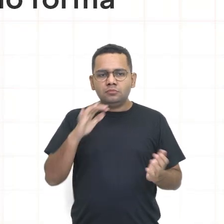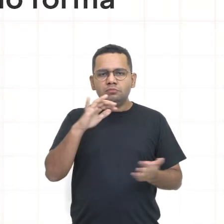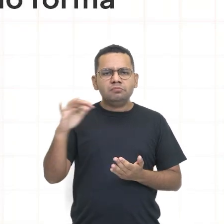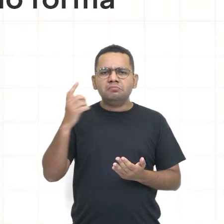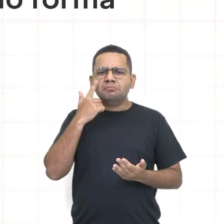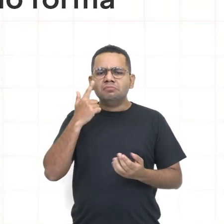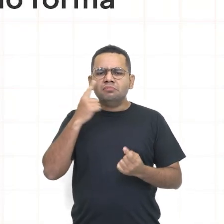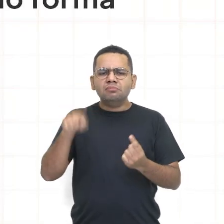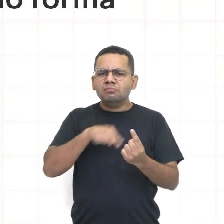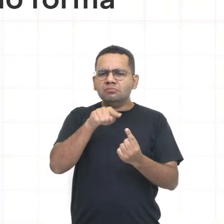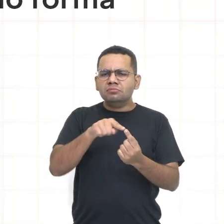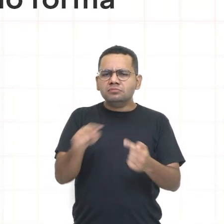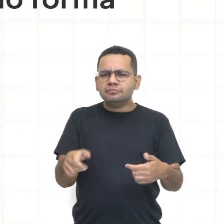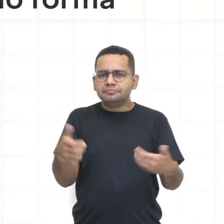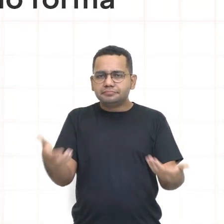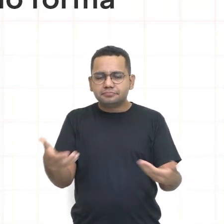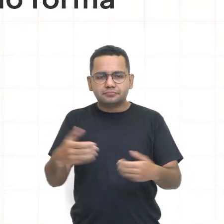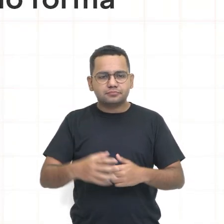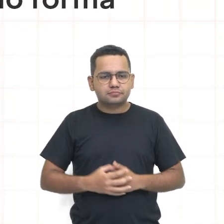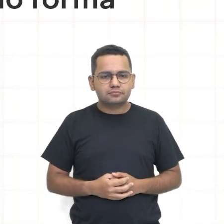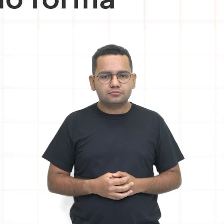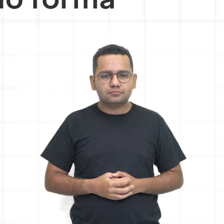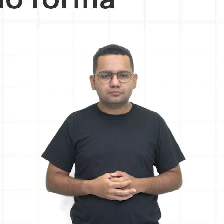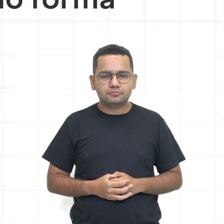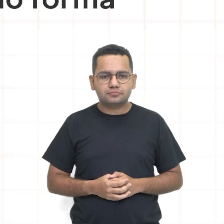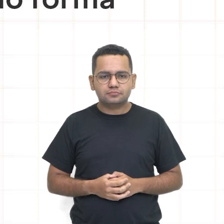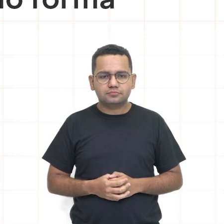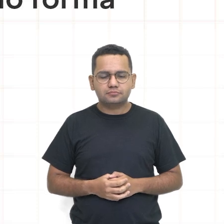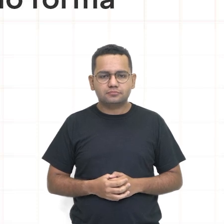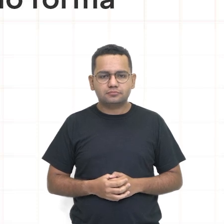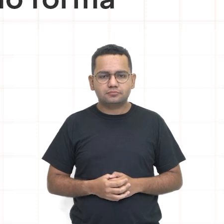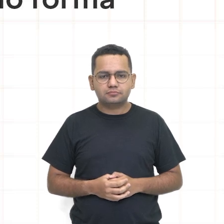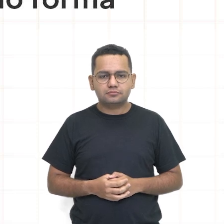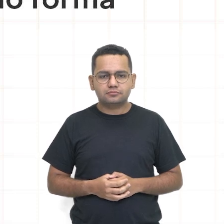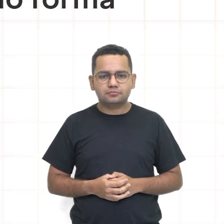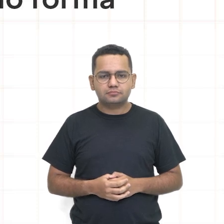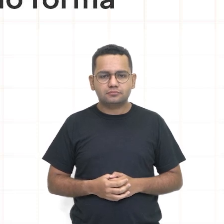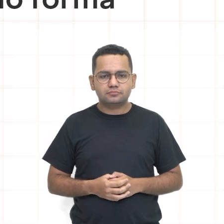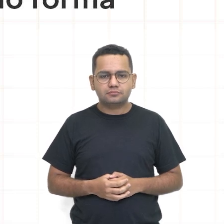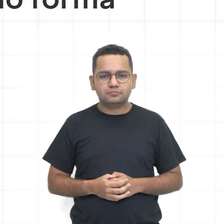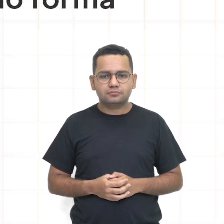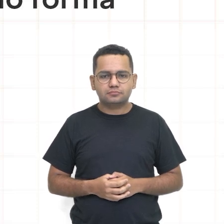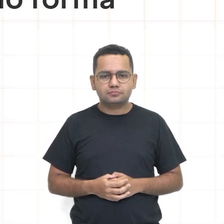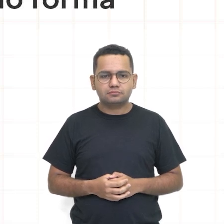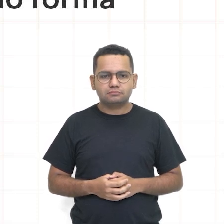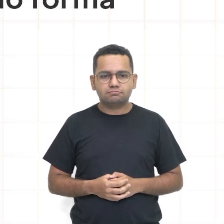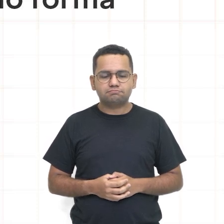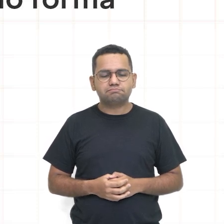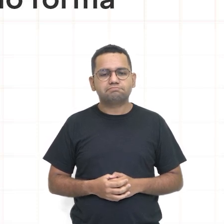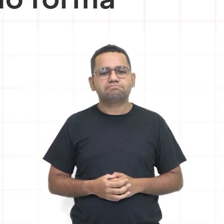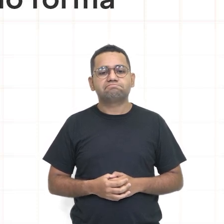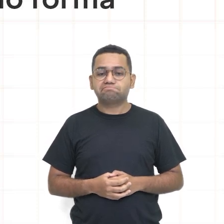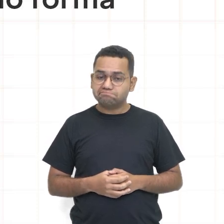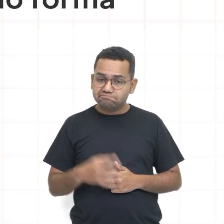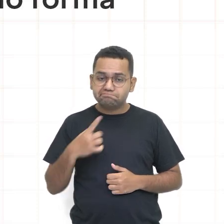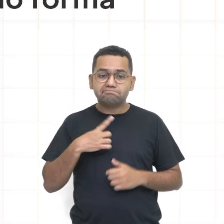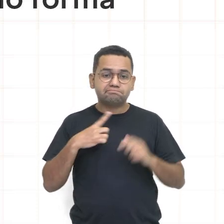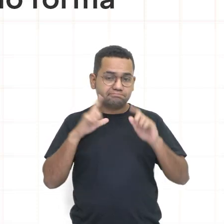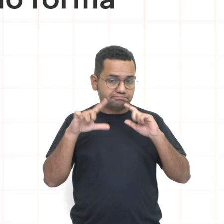era o objetivo dele? Consolidar, o aparato repressivo do regime